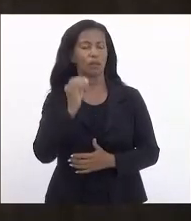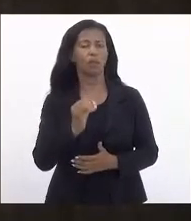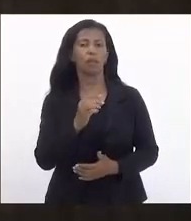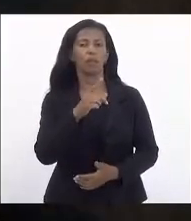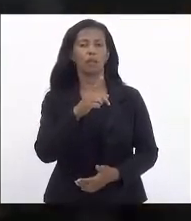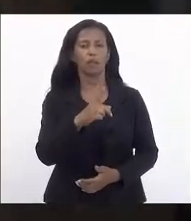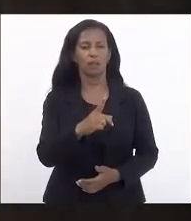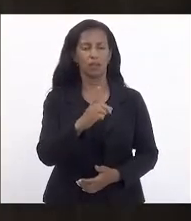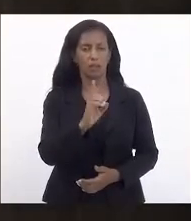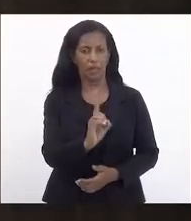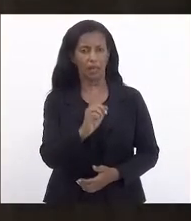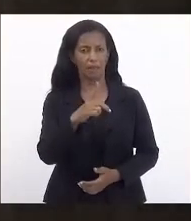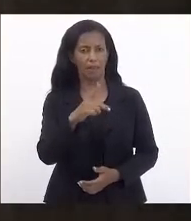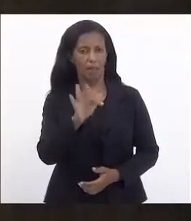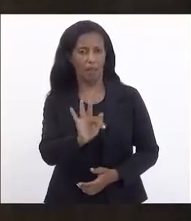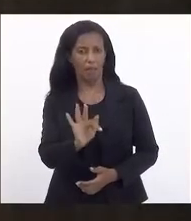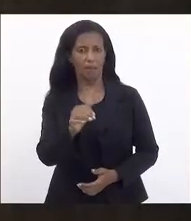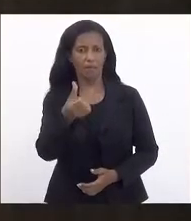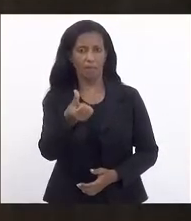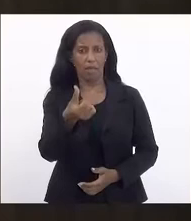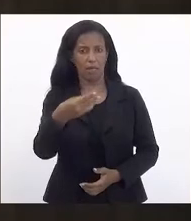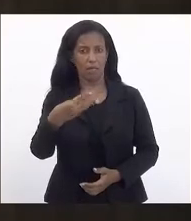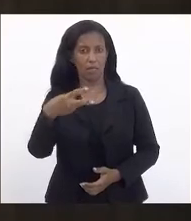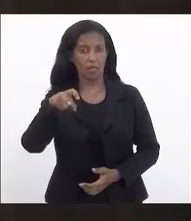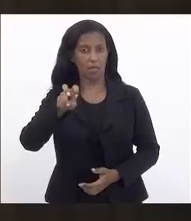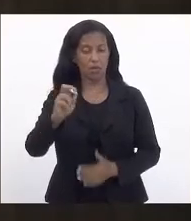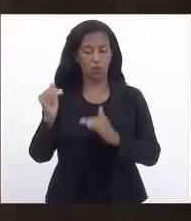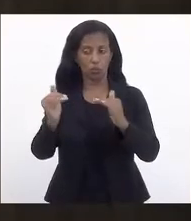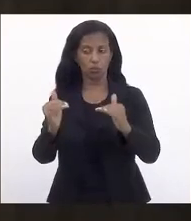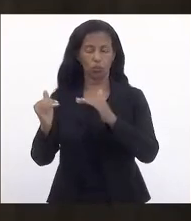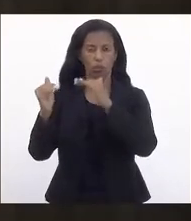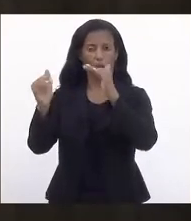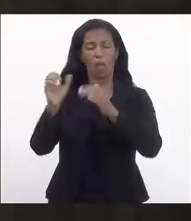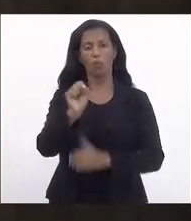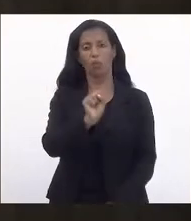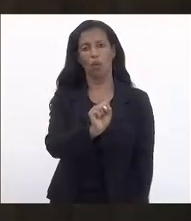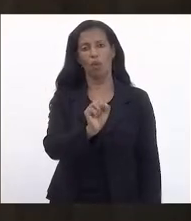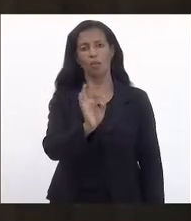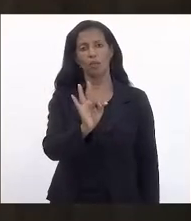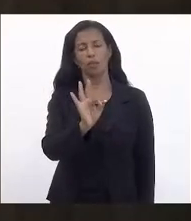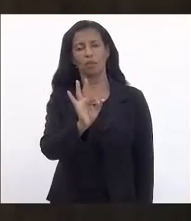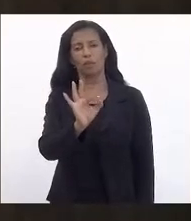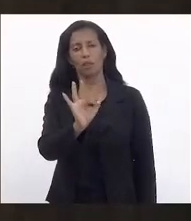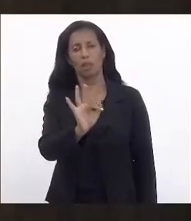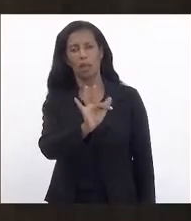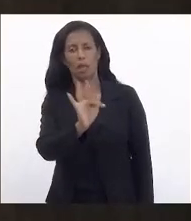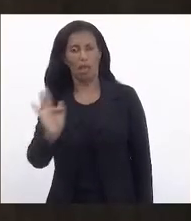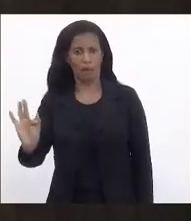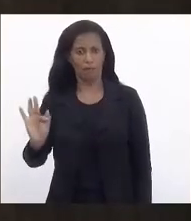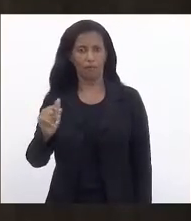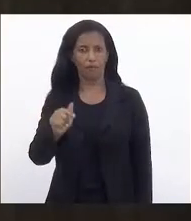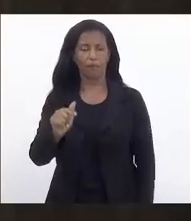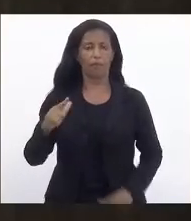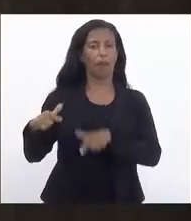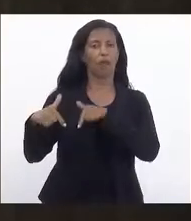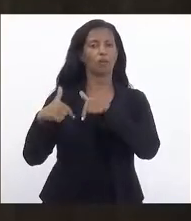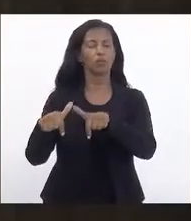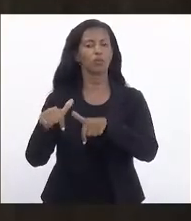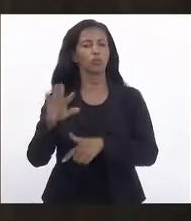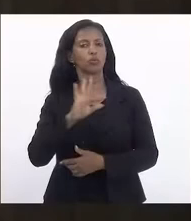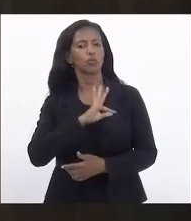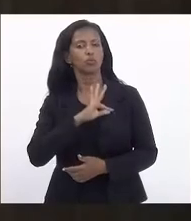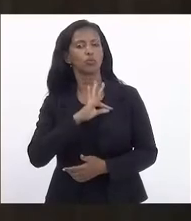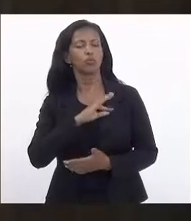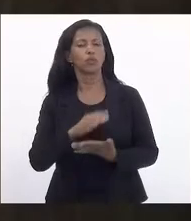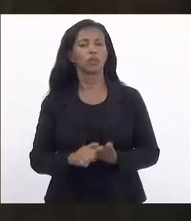DPF 635 do Supremo Tribunal Federal que garantiu critérios para ações policiais em